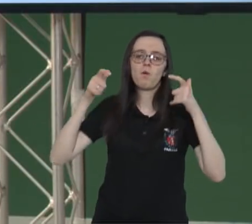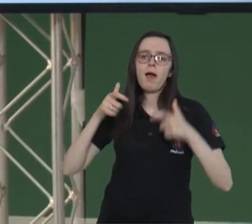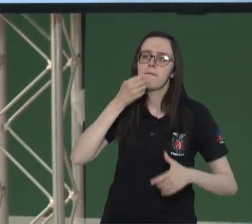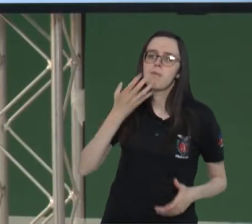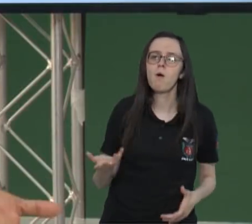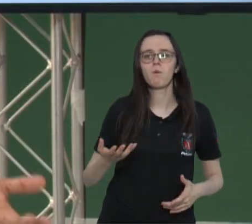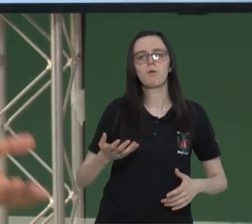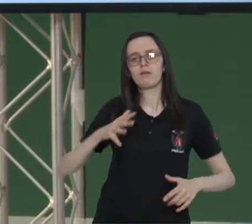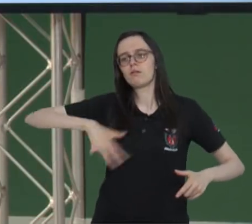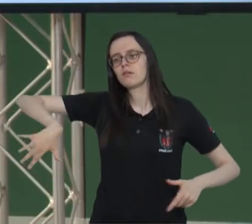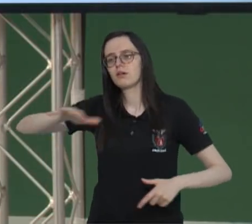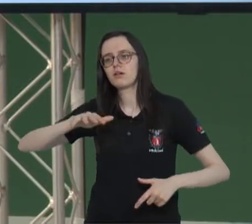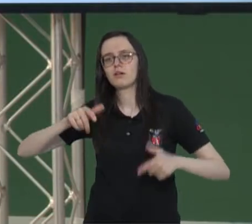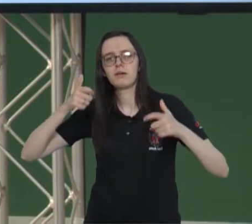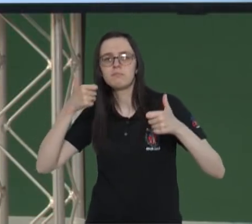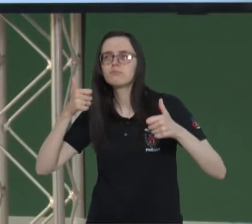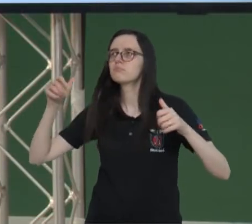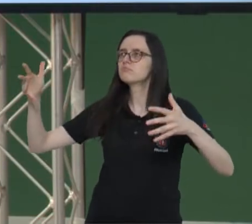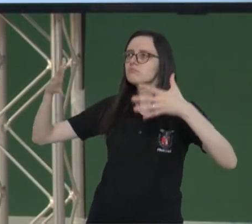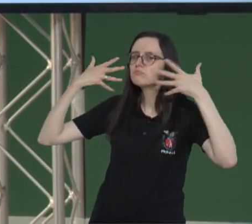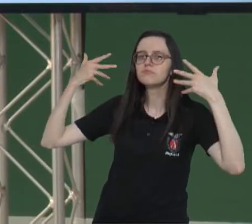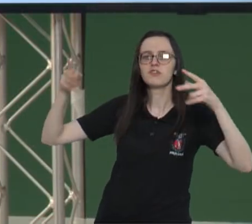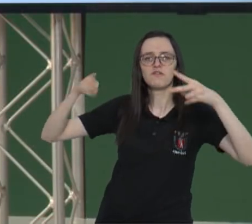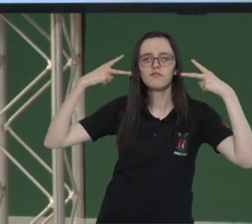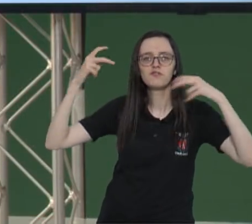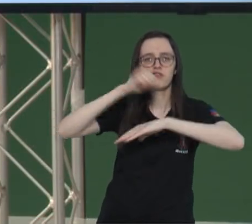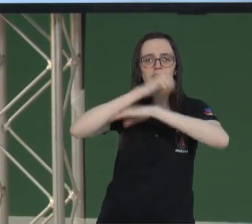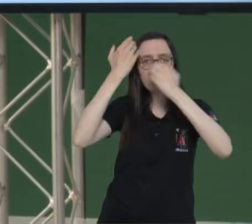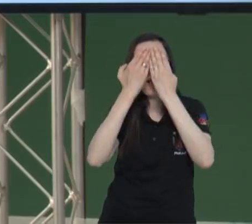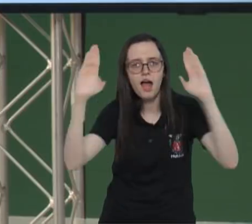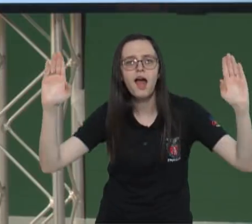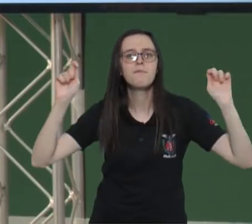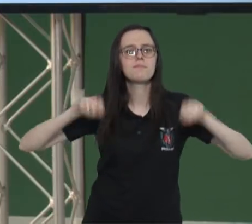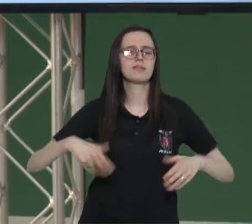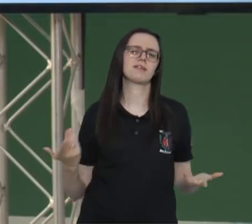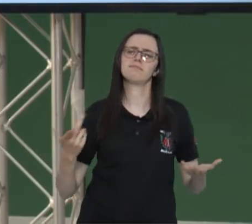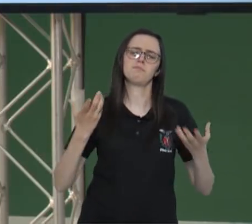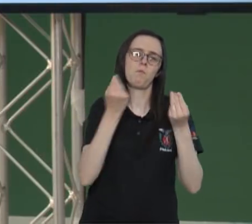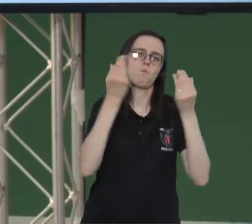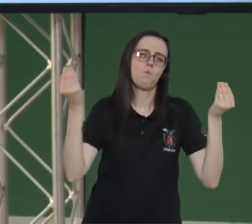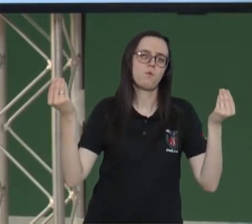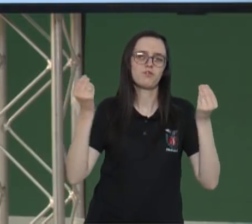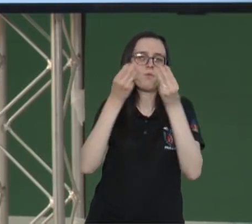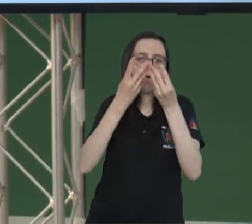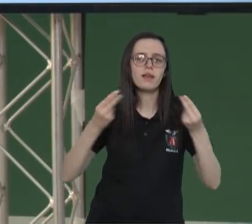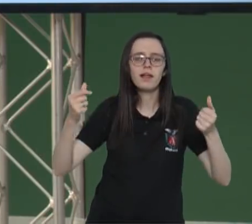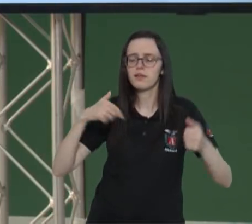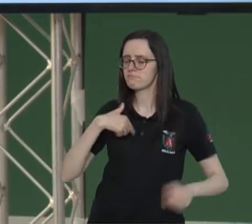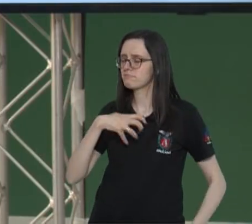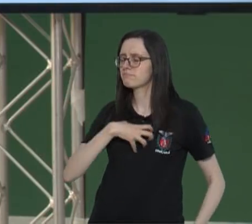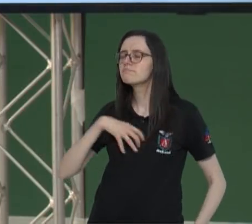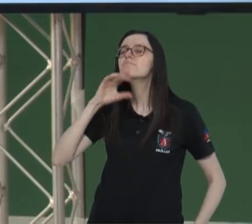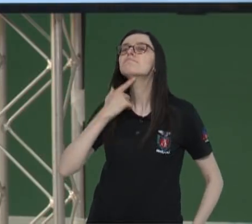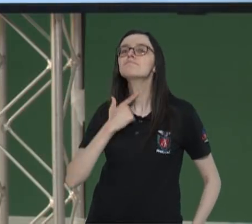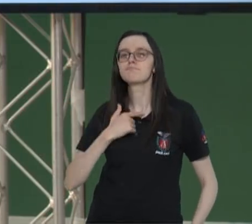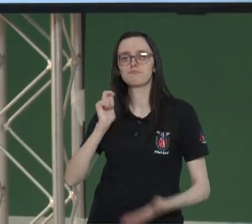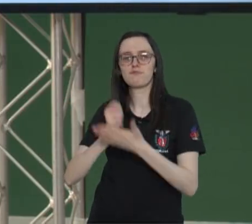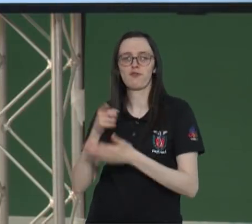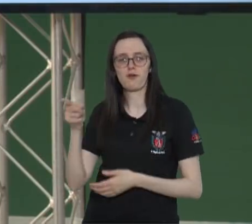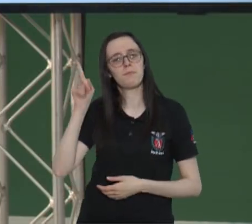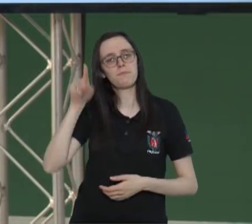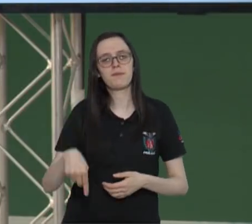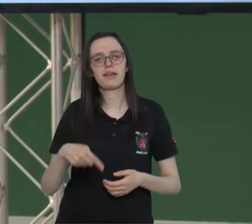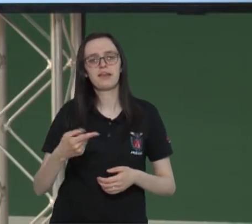o bairro tem boa localização, né? Todas aquelas qualidades que fazem com que o apartamento fique mais atrativo, certo? É uma